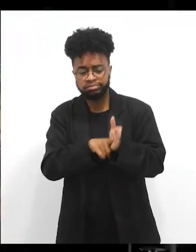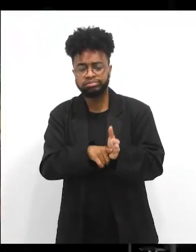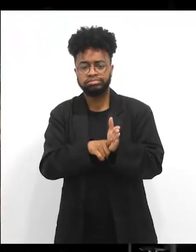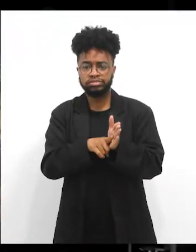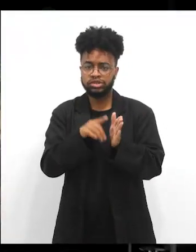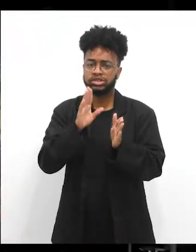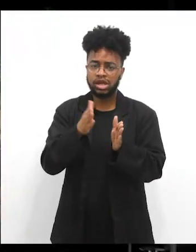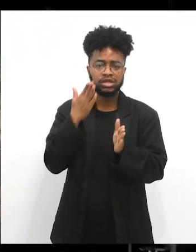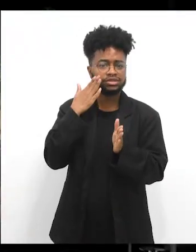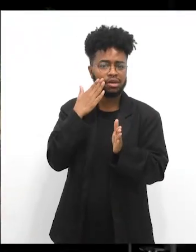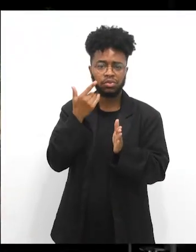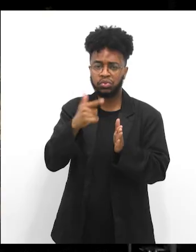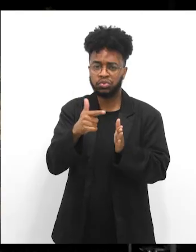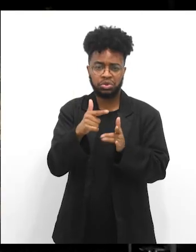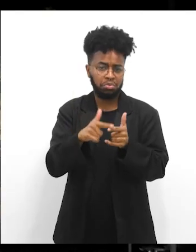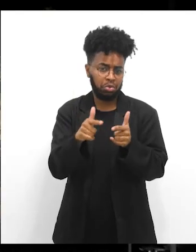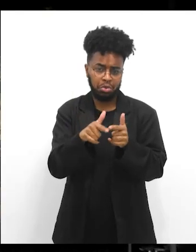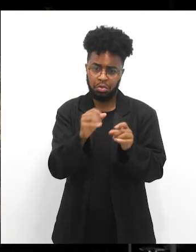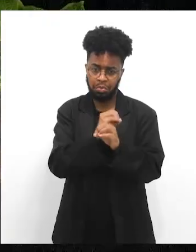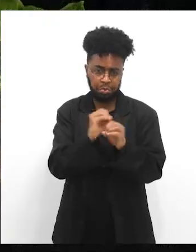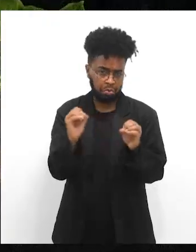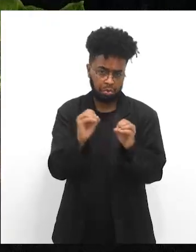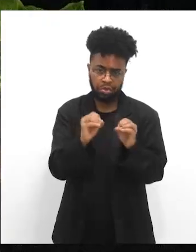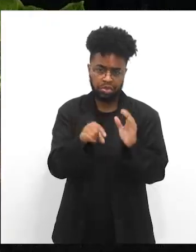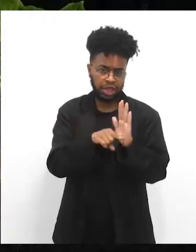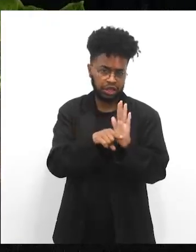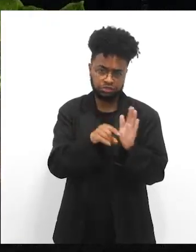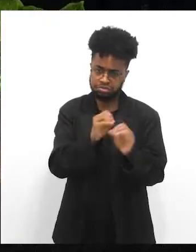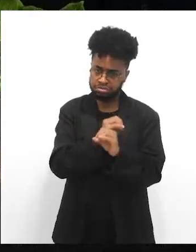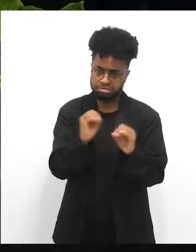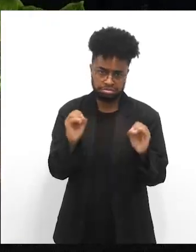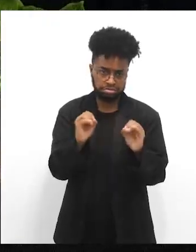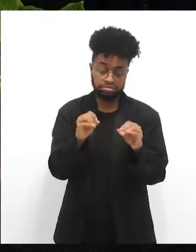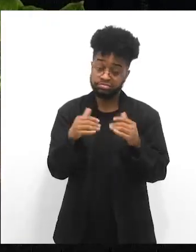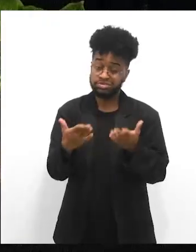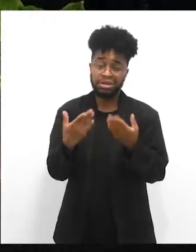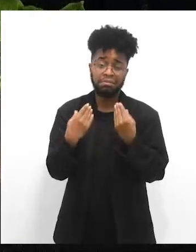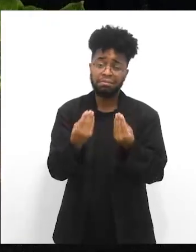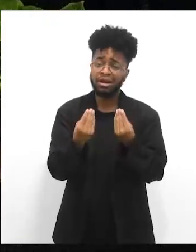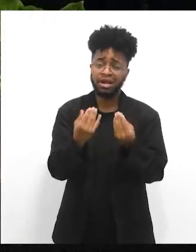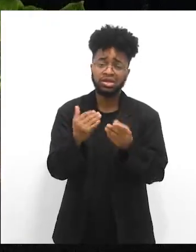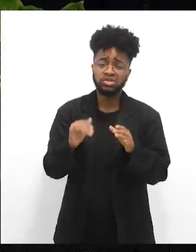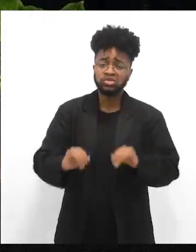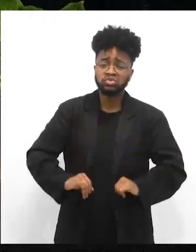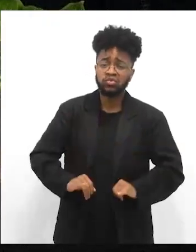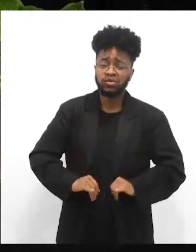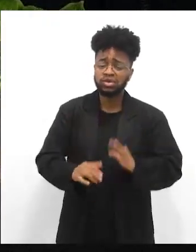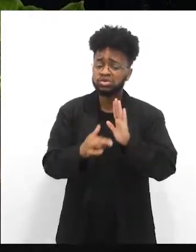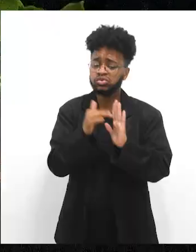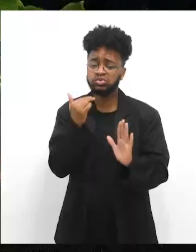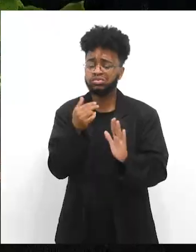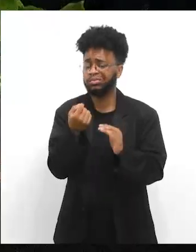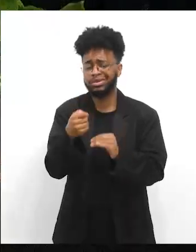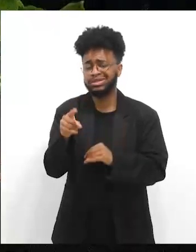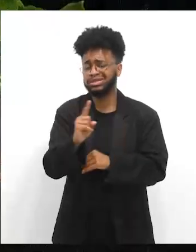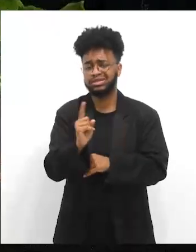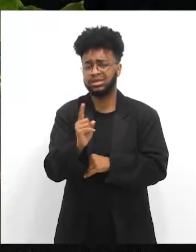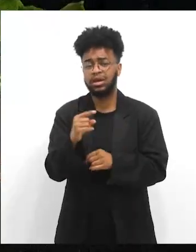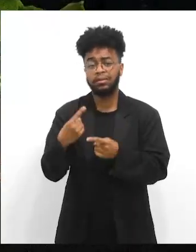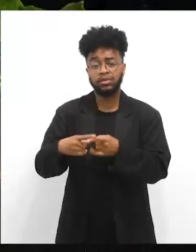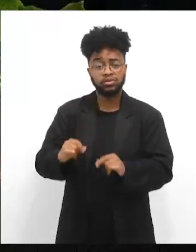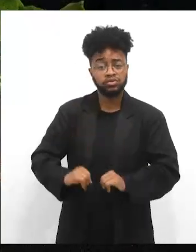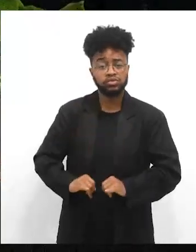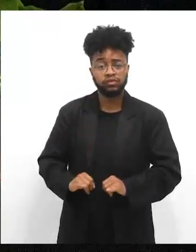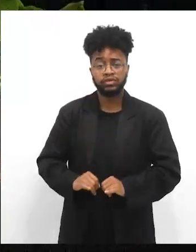sido feita uma biópsia, que não tinha nada maligno, e para que aquele sofrimento nele, que seria